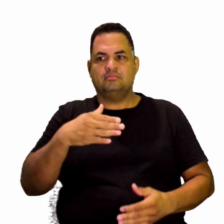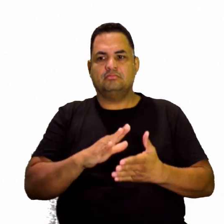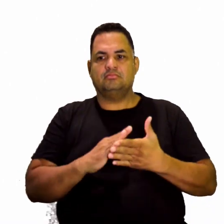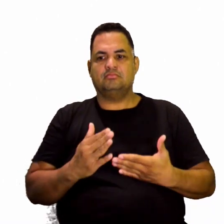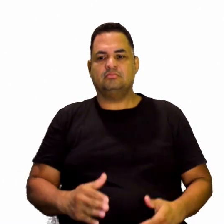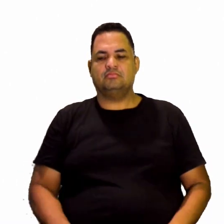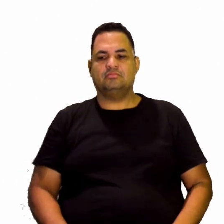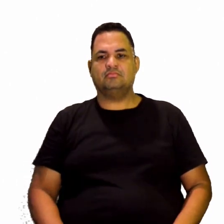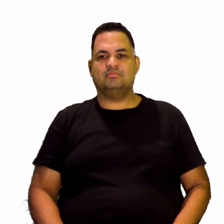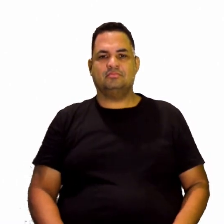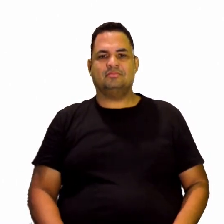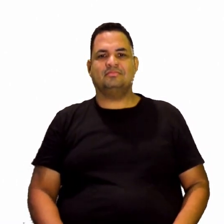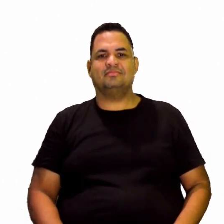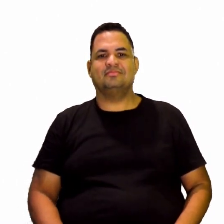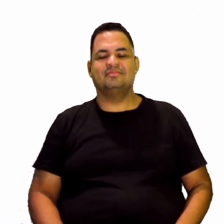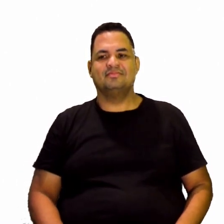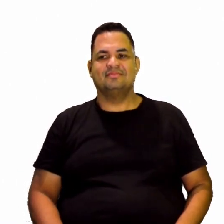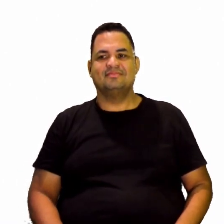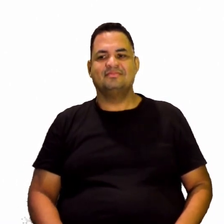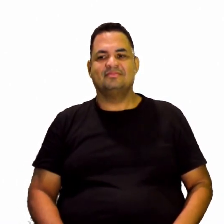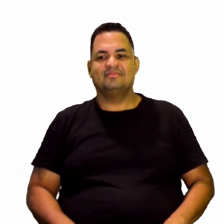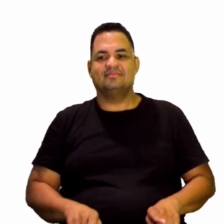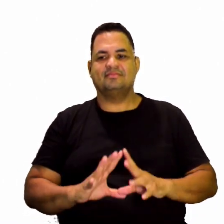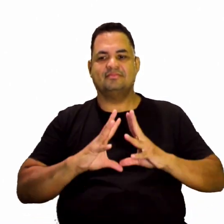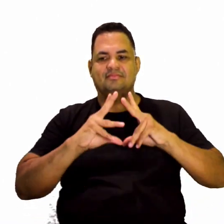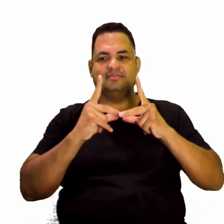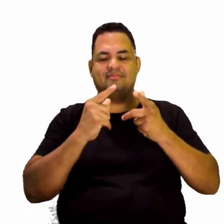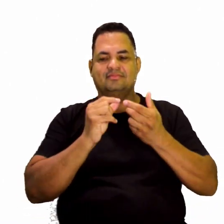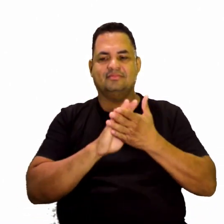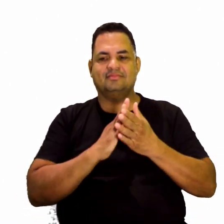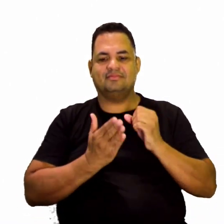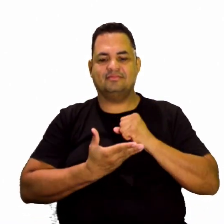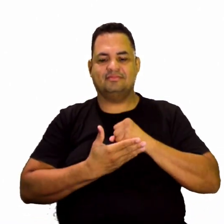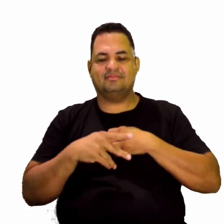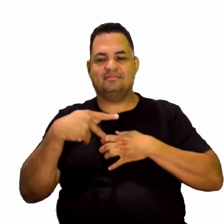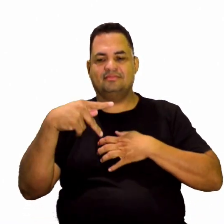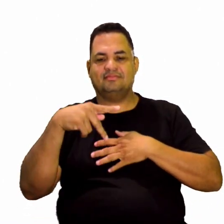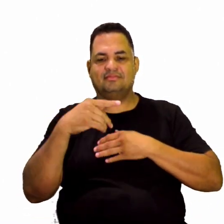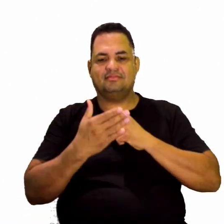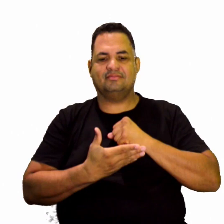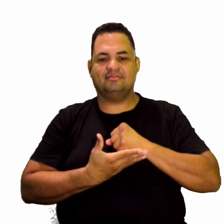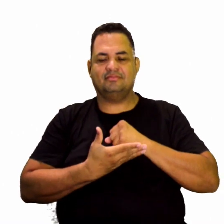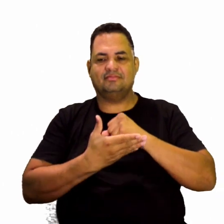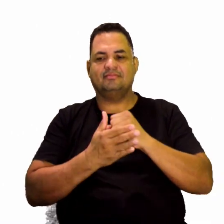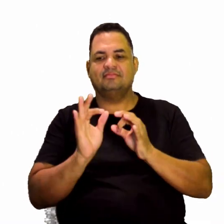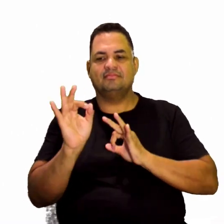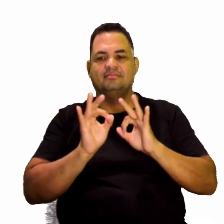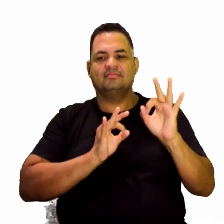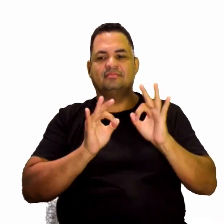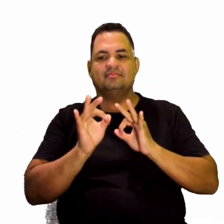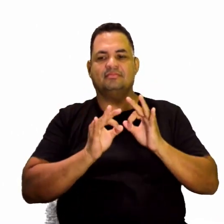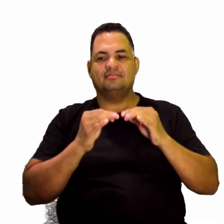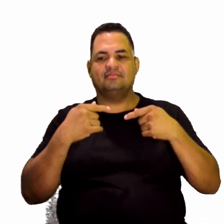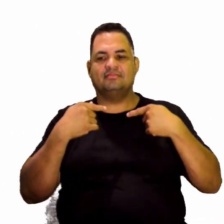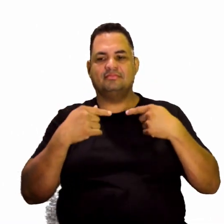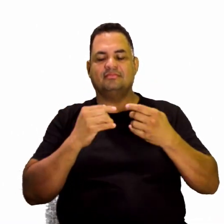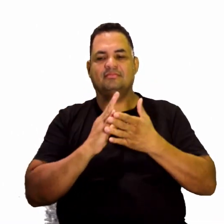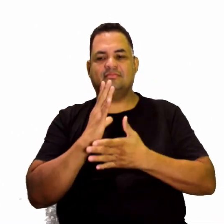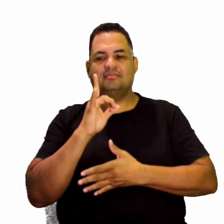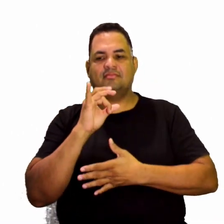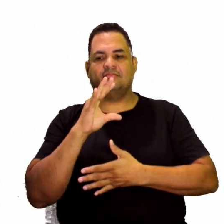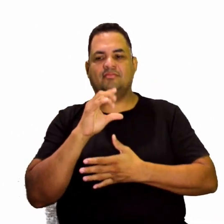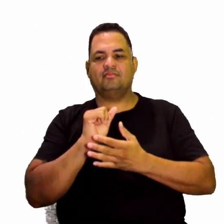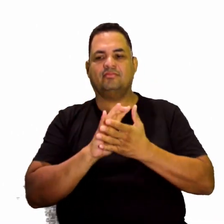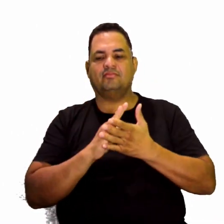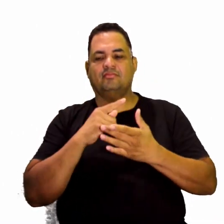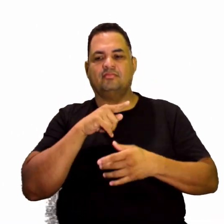guanina, citosina. Então todas essas pares de bases vão estar ali bem alinhadas e formando então o cariótipo,